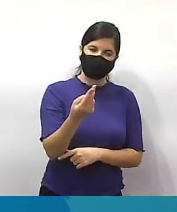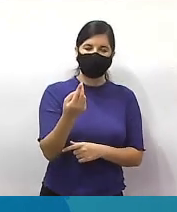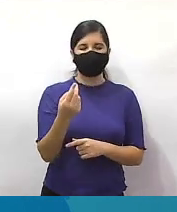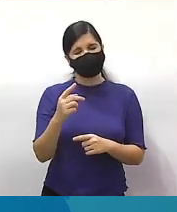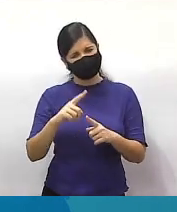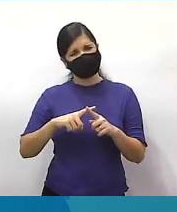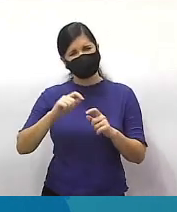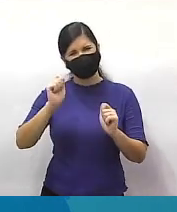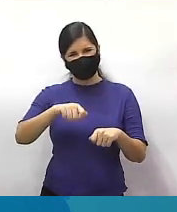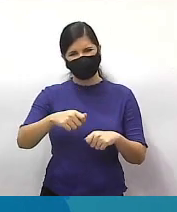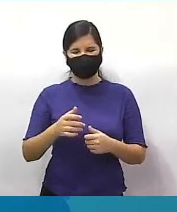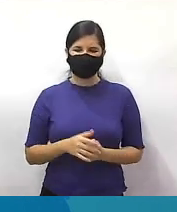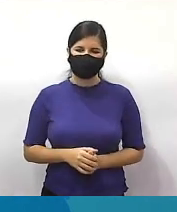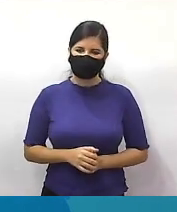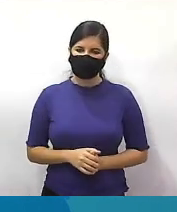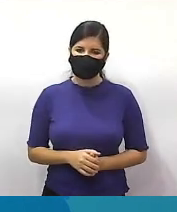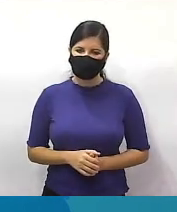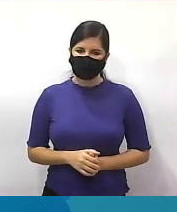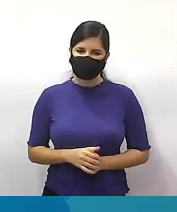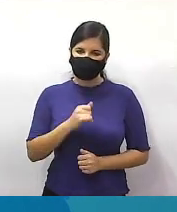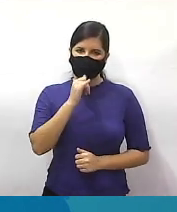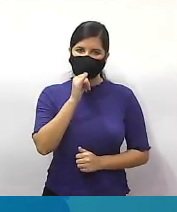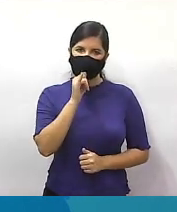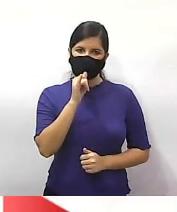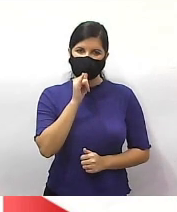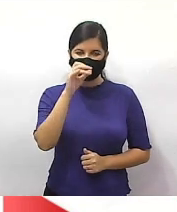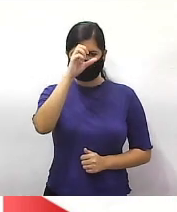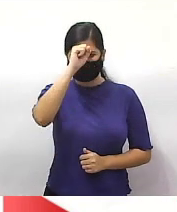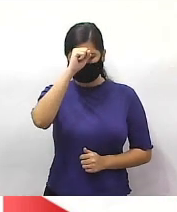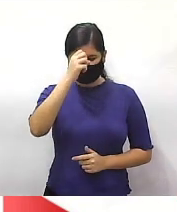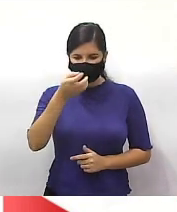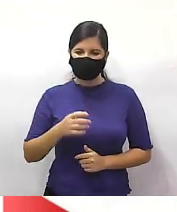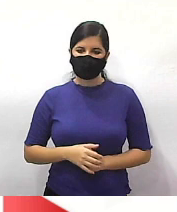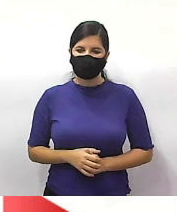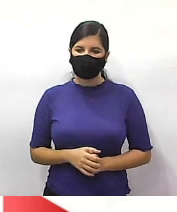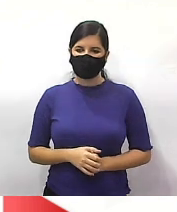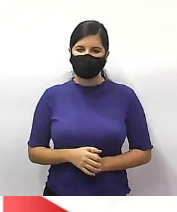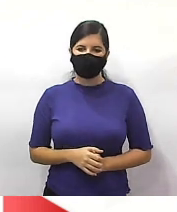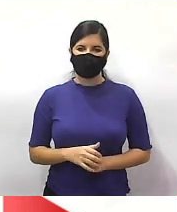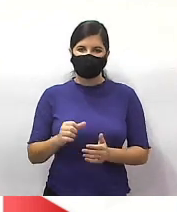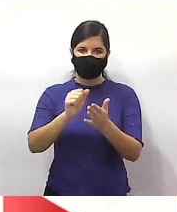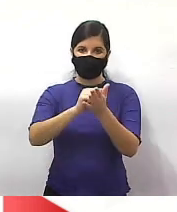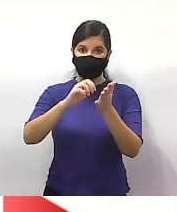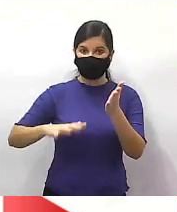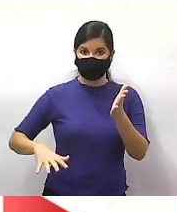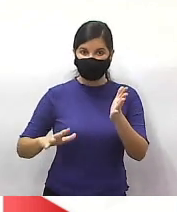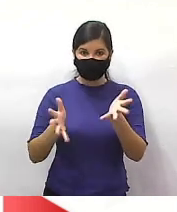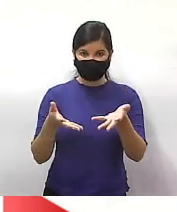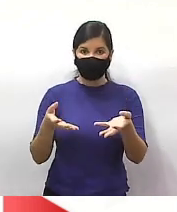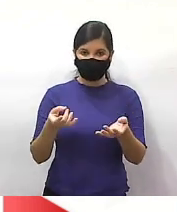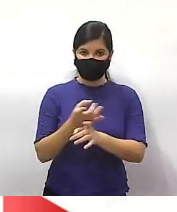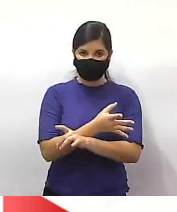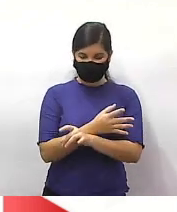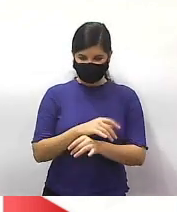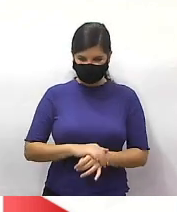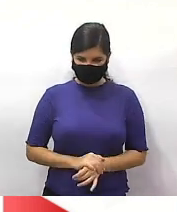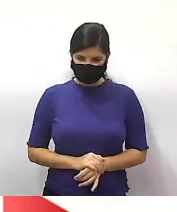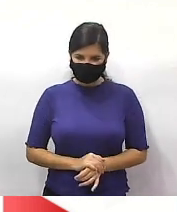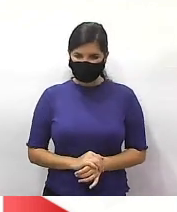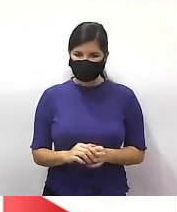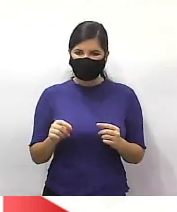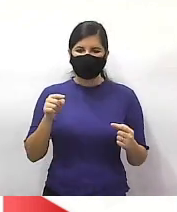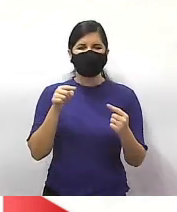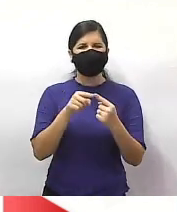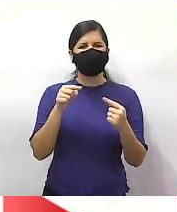mesmo tempo, tá bom? Então, vamos lá. Exemplo para a gente poder seguir. E uma atividade já para vocês aí, tá? Indique